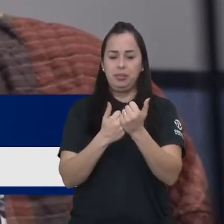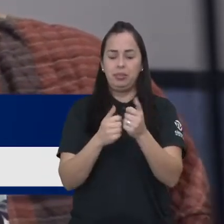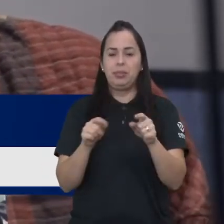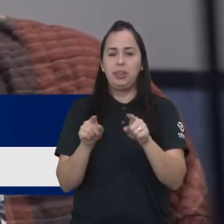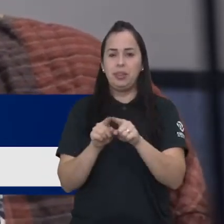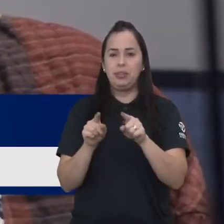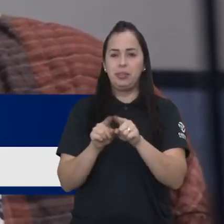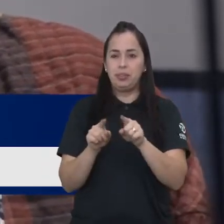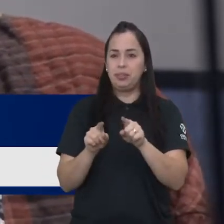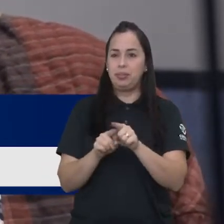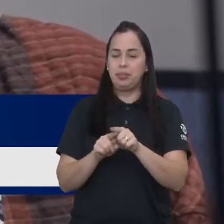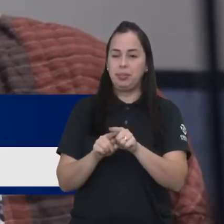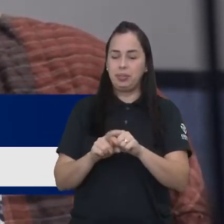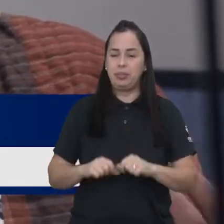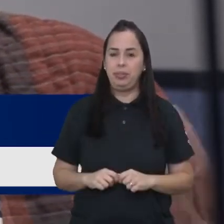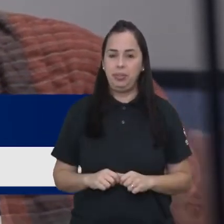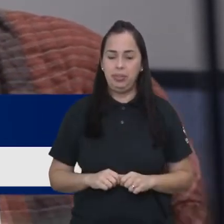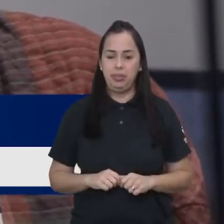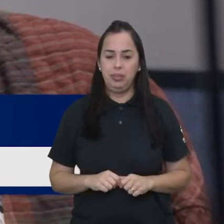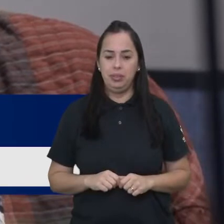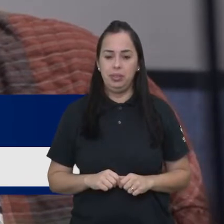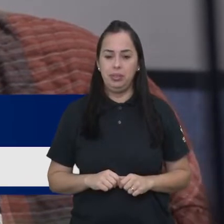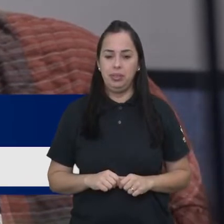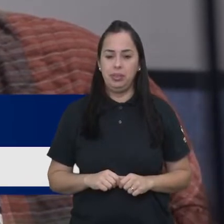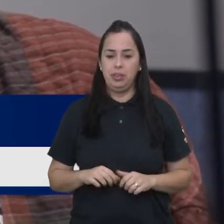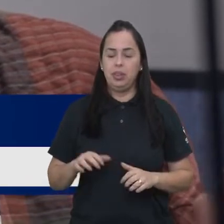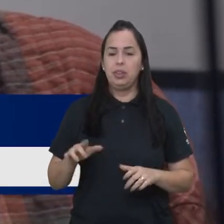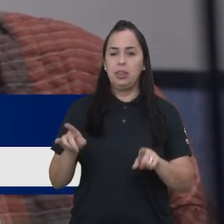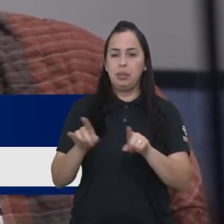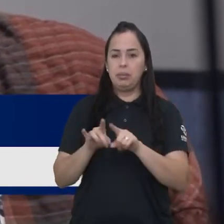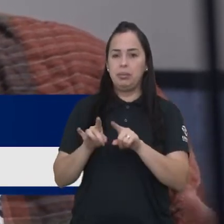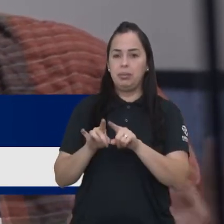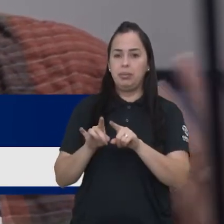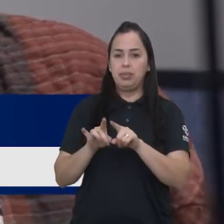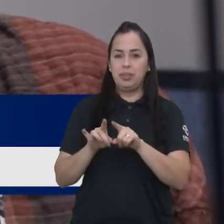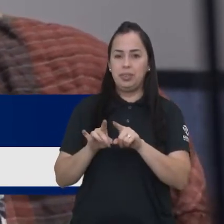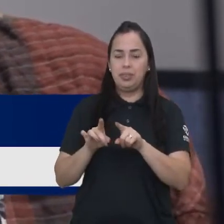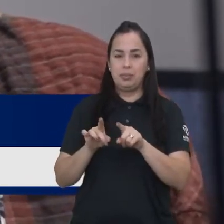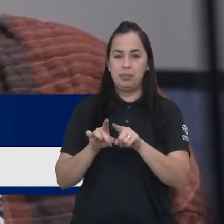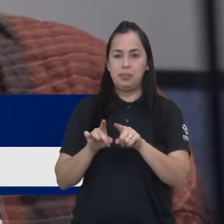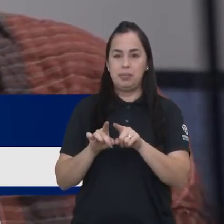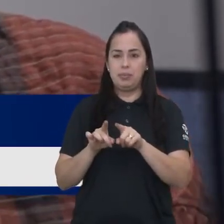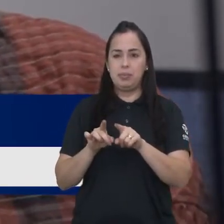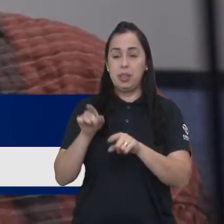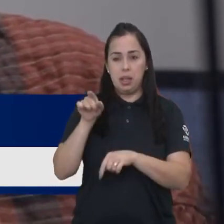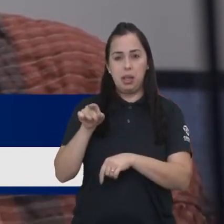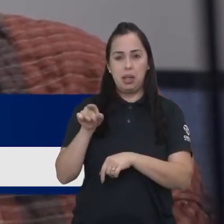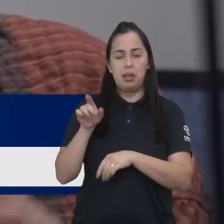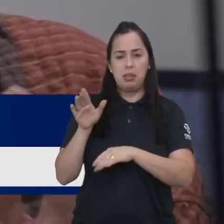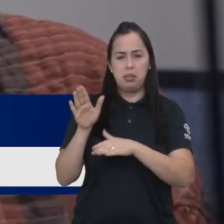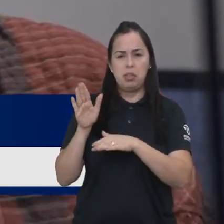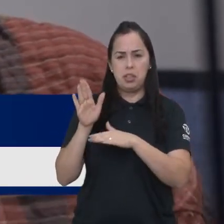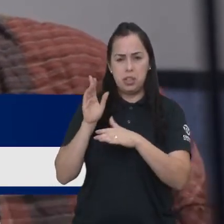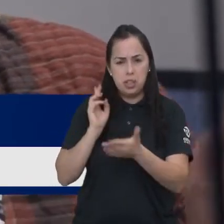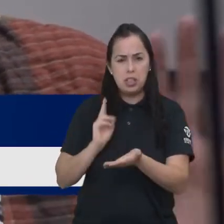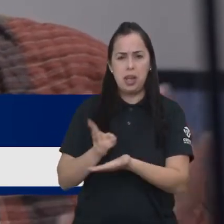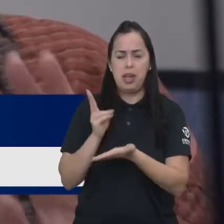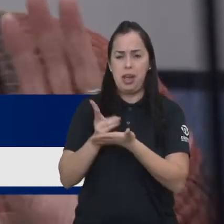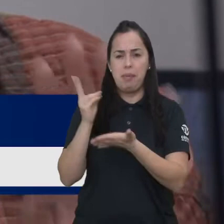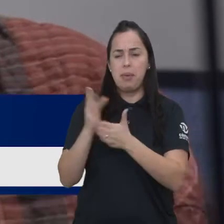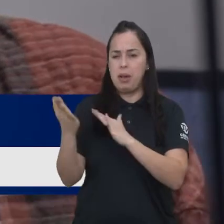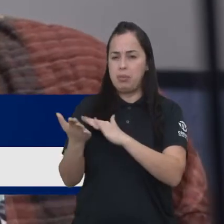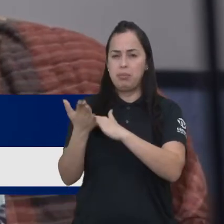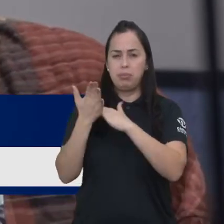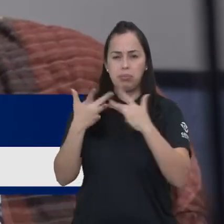a gente encontra dentro do órgão público, não só municipal, como também nas outras esferas, eles são sempre pontos